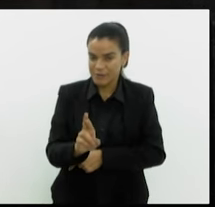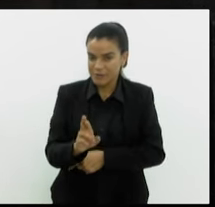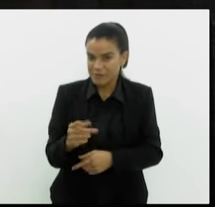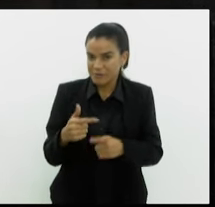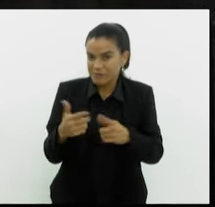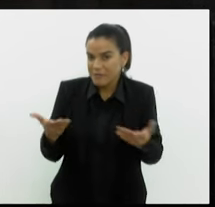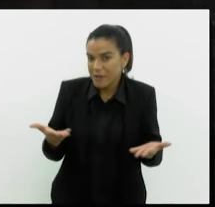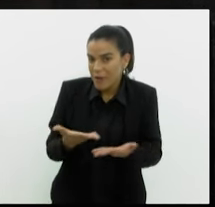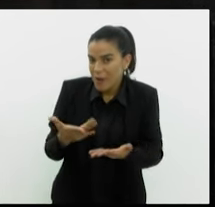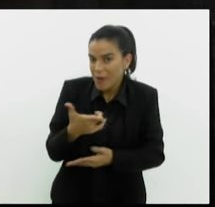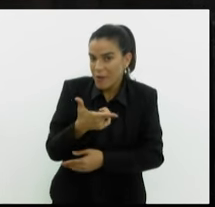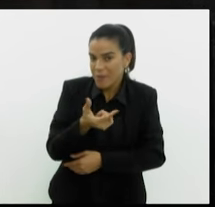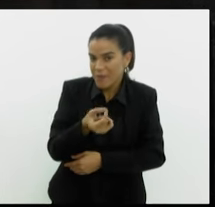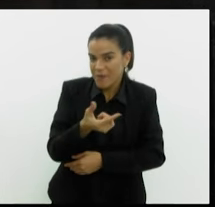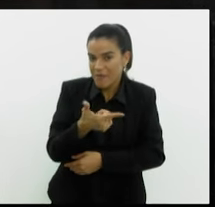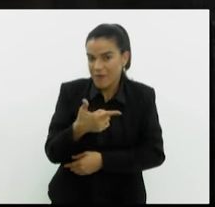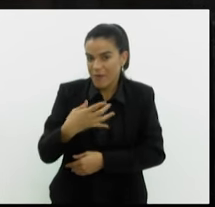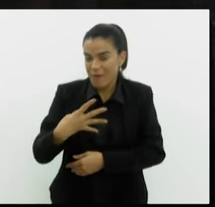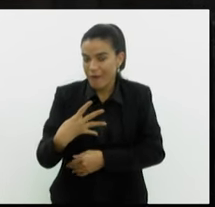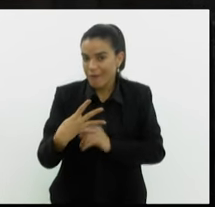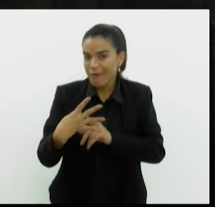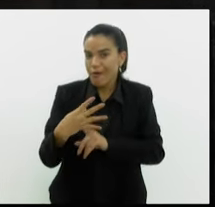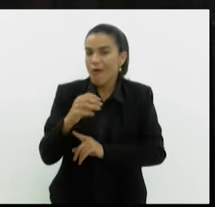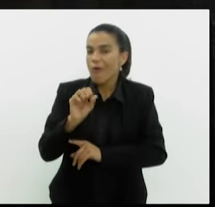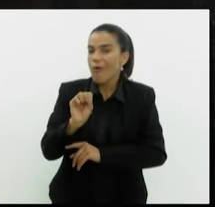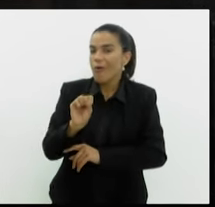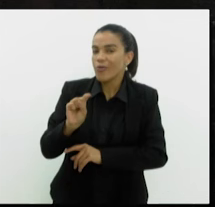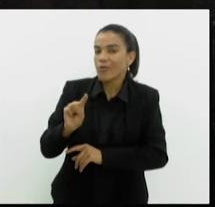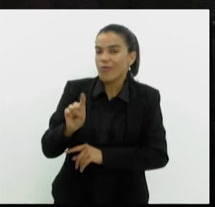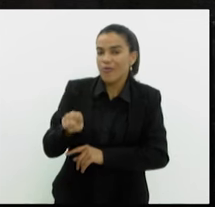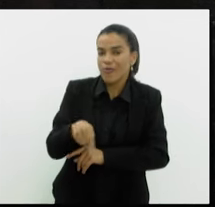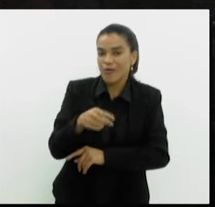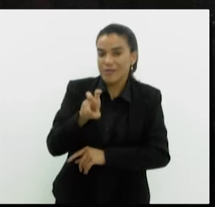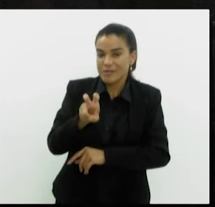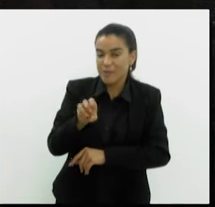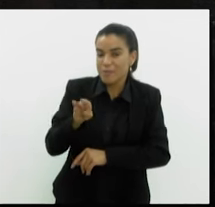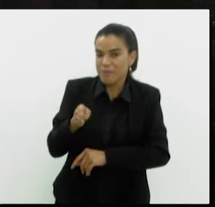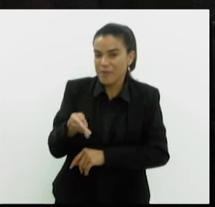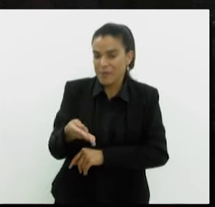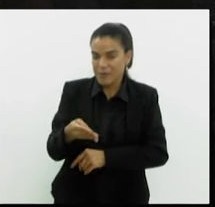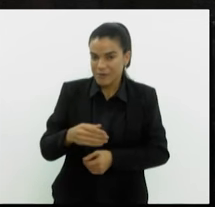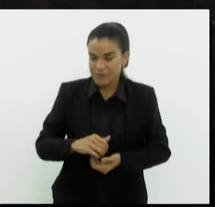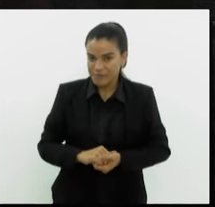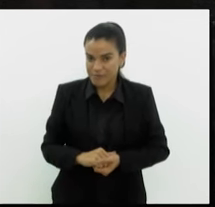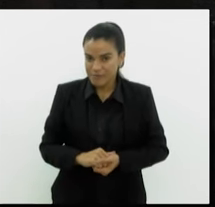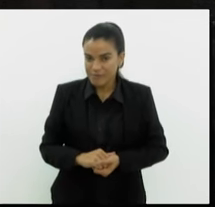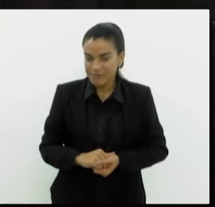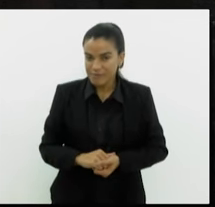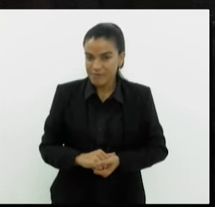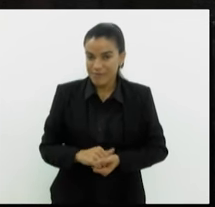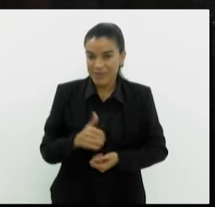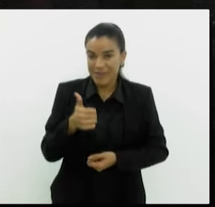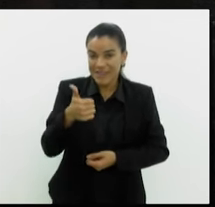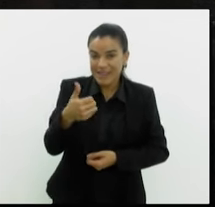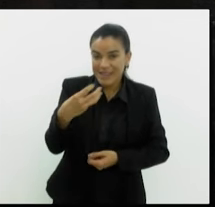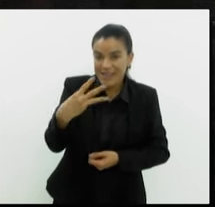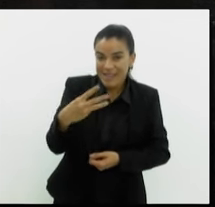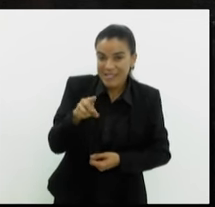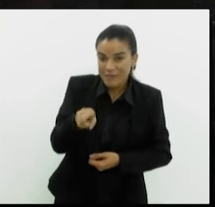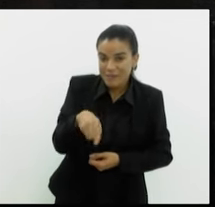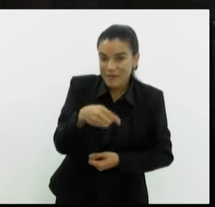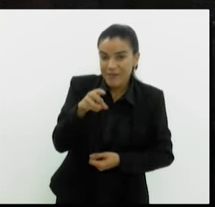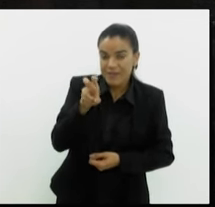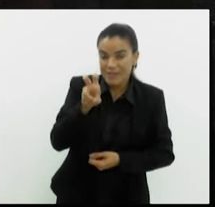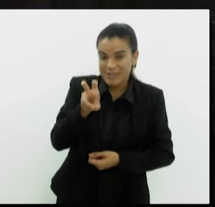ano a previsão foi de 8 bilhões e meio. E desses 13,5 bilhões